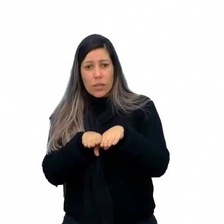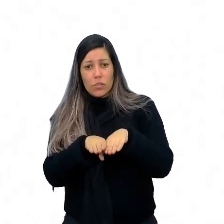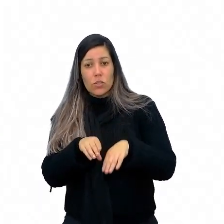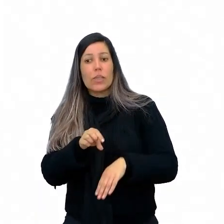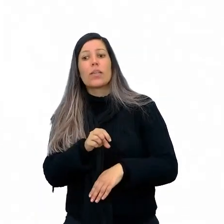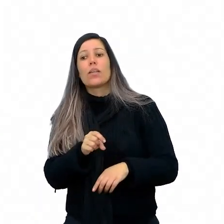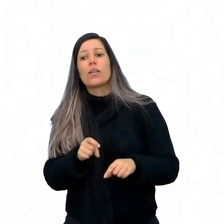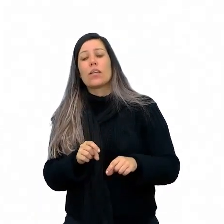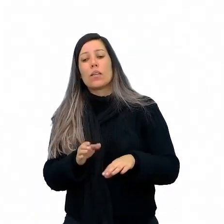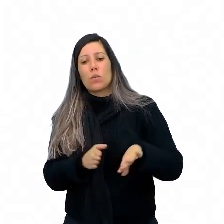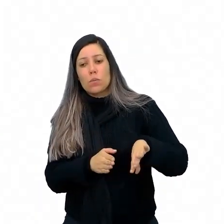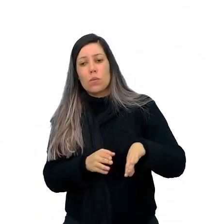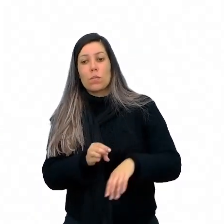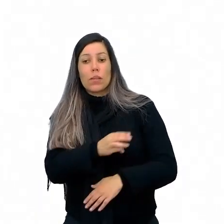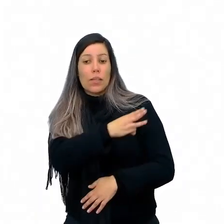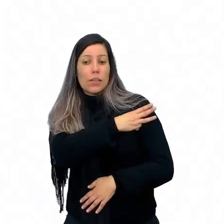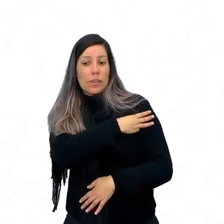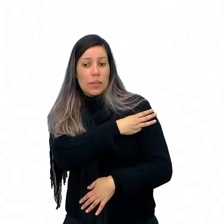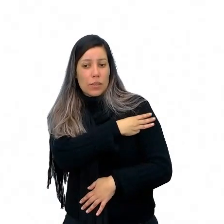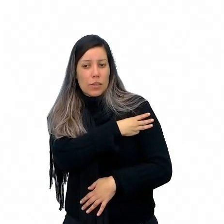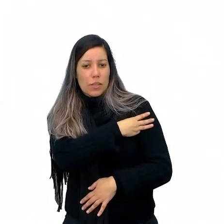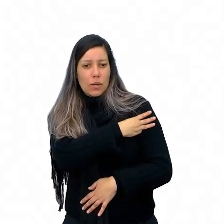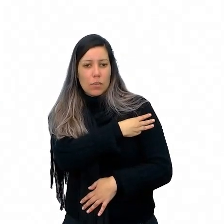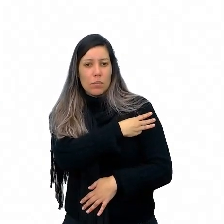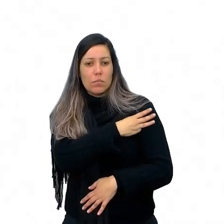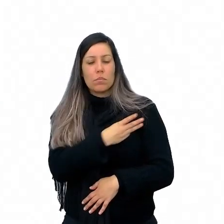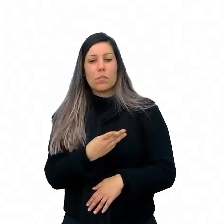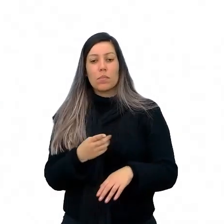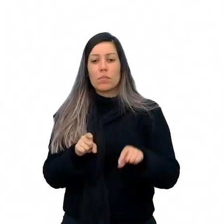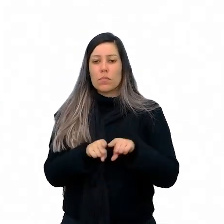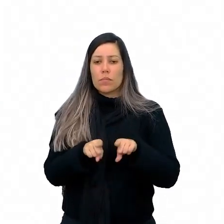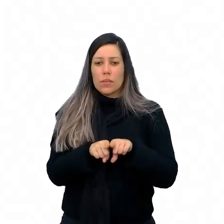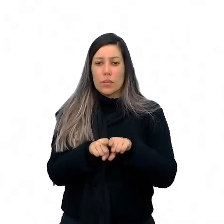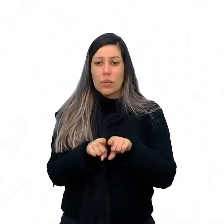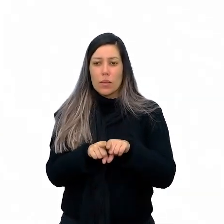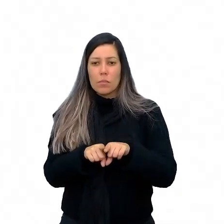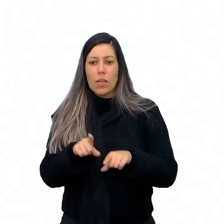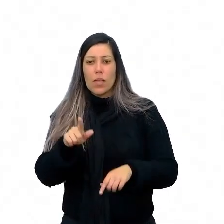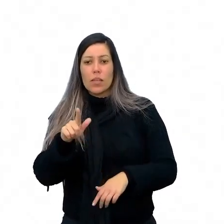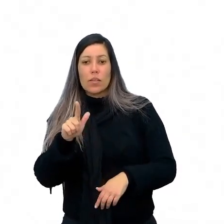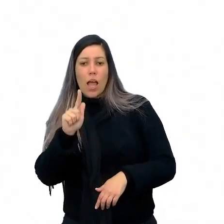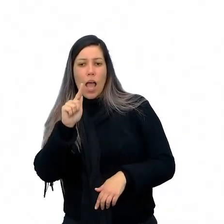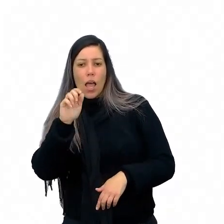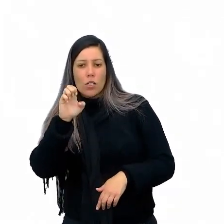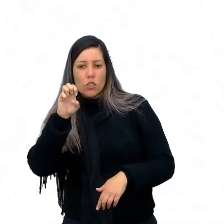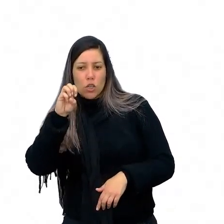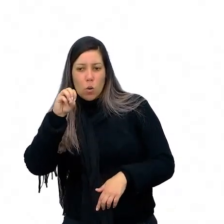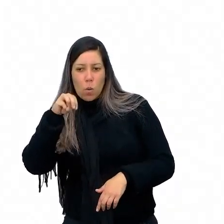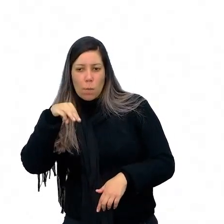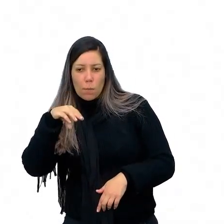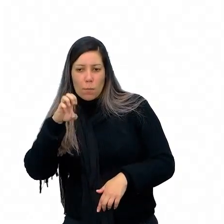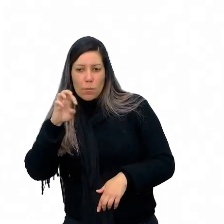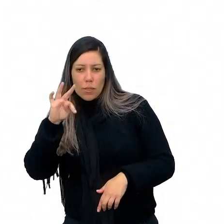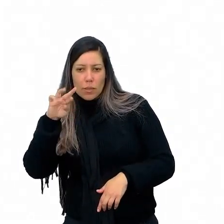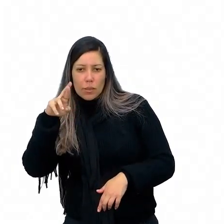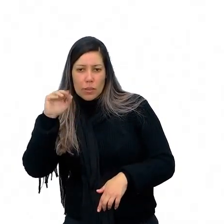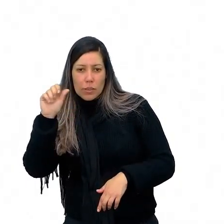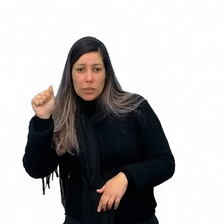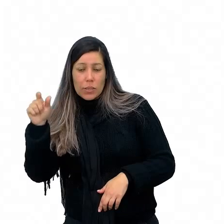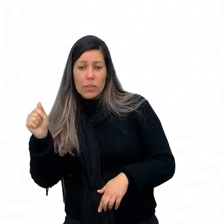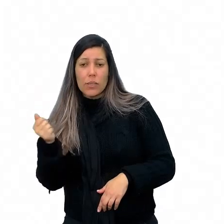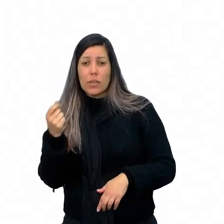geometria. O objeto de conhecimento é a geometria métrica espacial, elementos de geometria